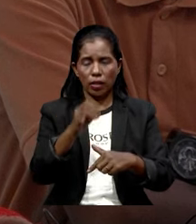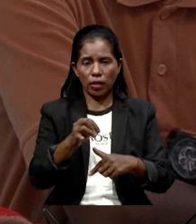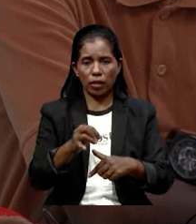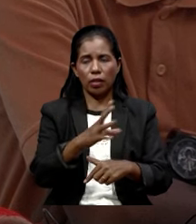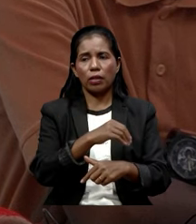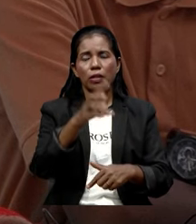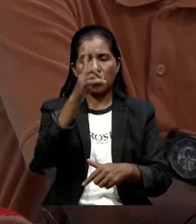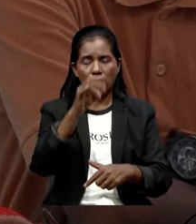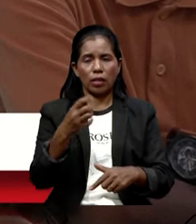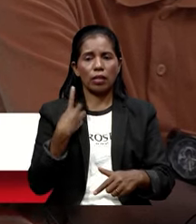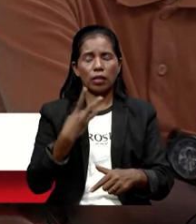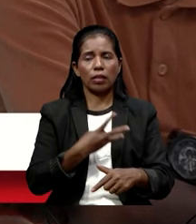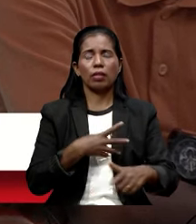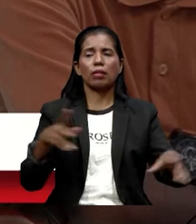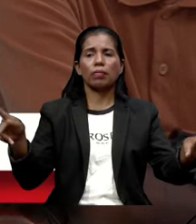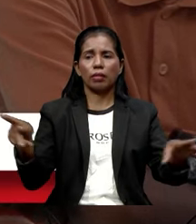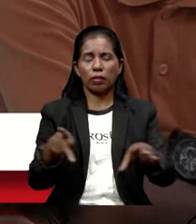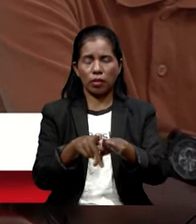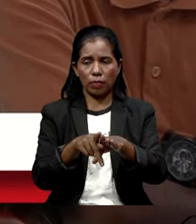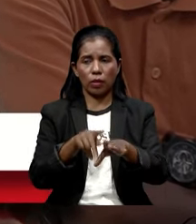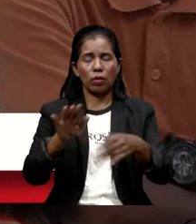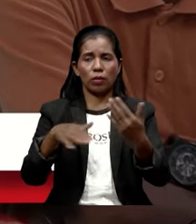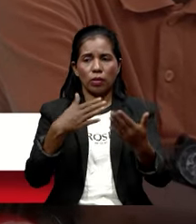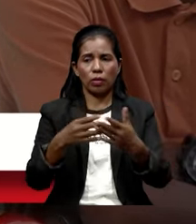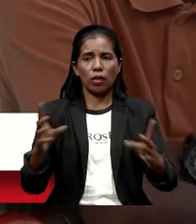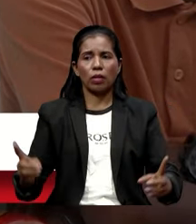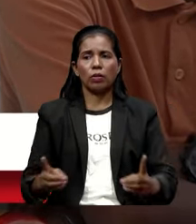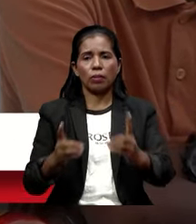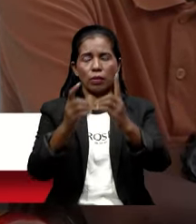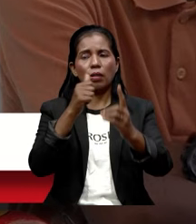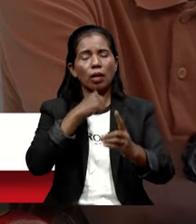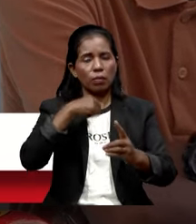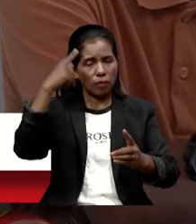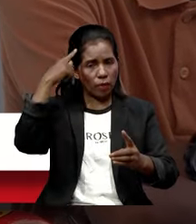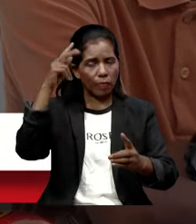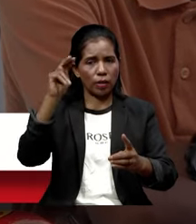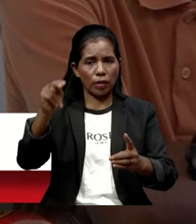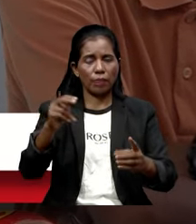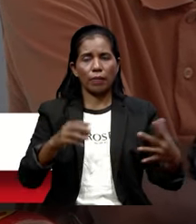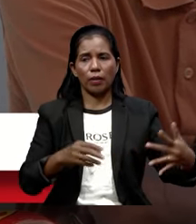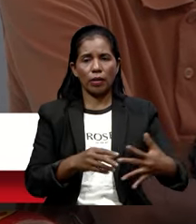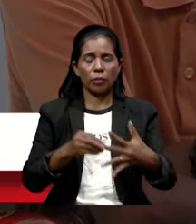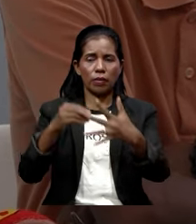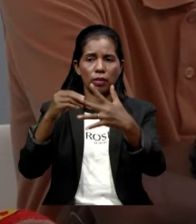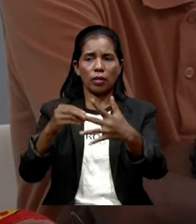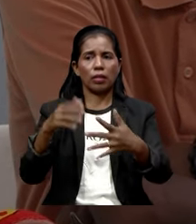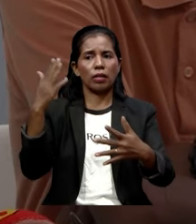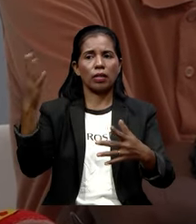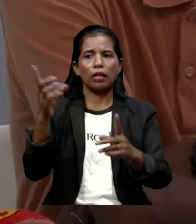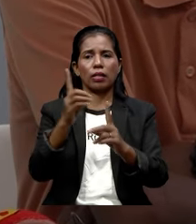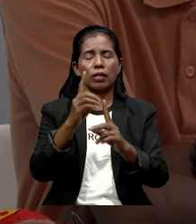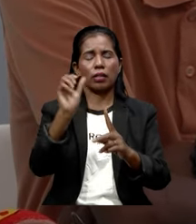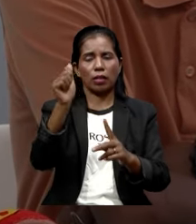ihadili ita se participa evento sira asur maluha santo padre nian liliu iha dia